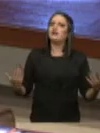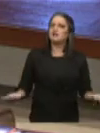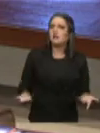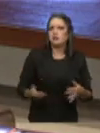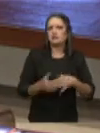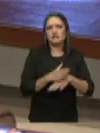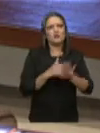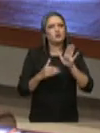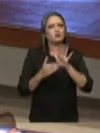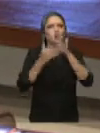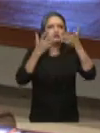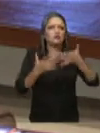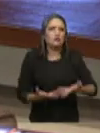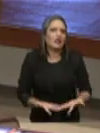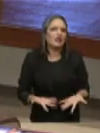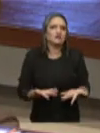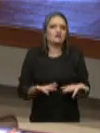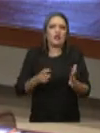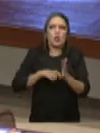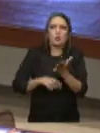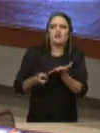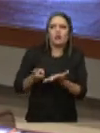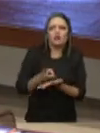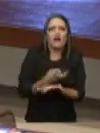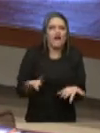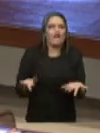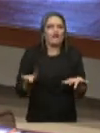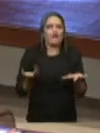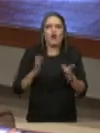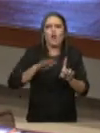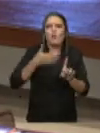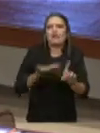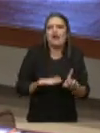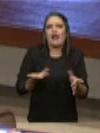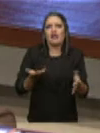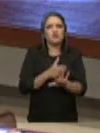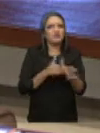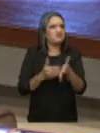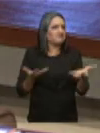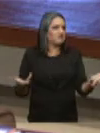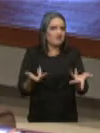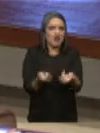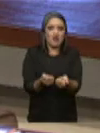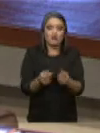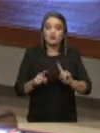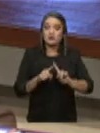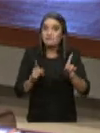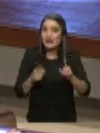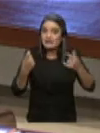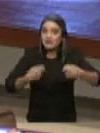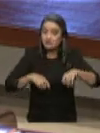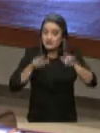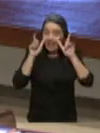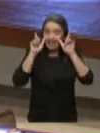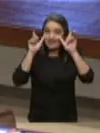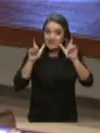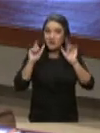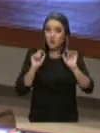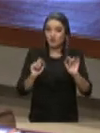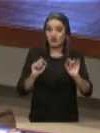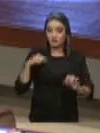tributárias, belíssimas homenagens que se fazem, mas nós temos de ter em mente as consequências jurídicas da